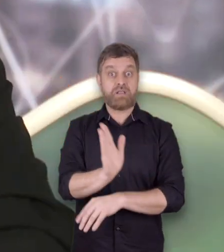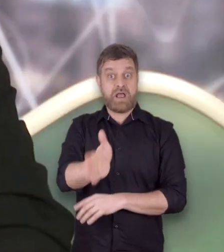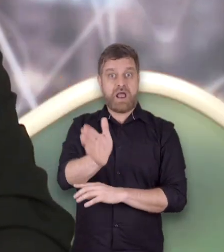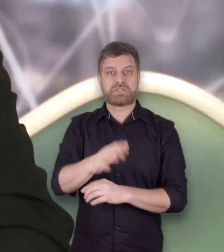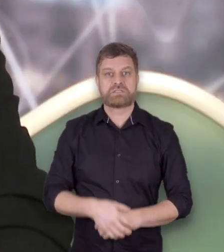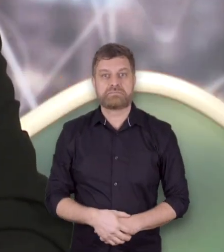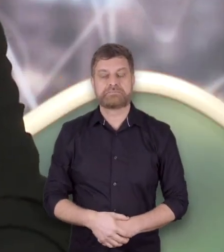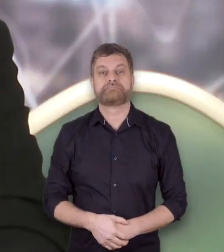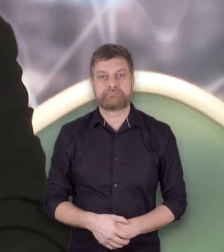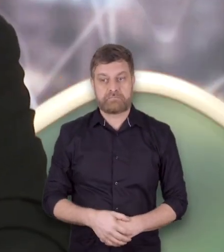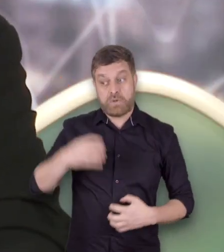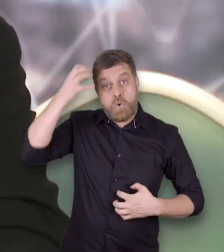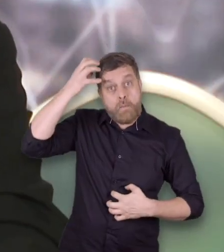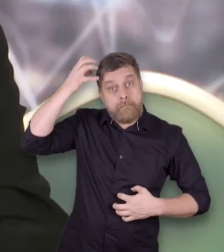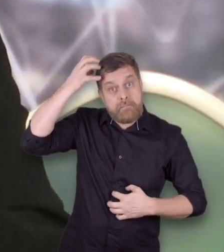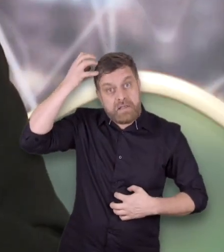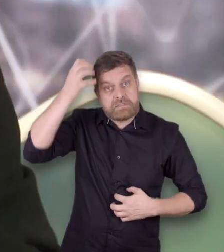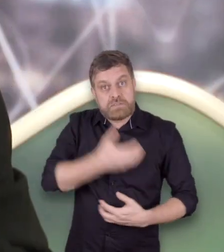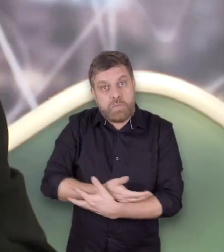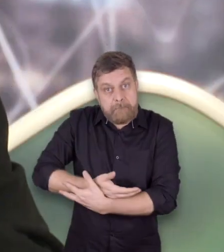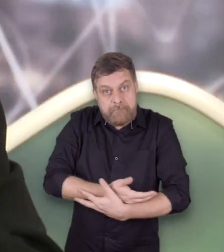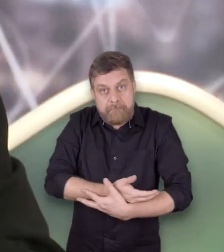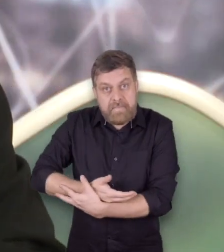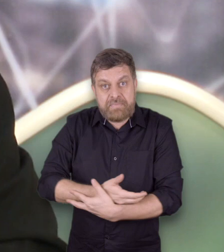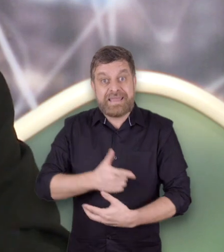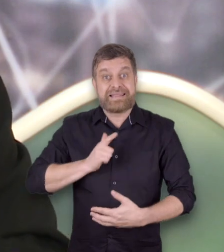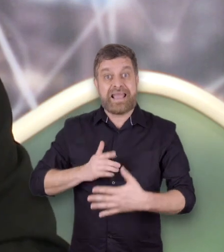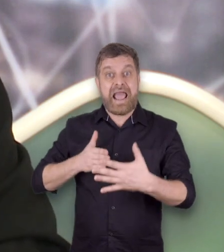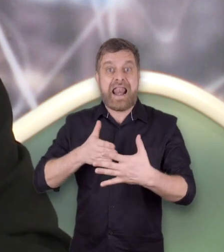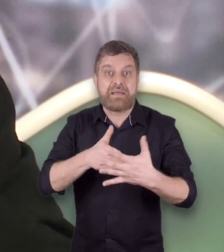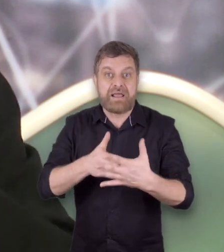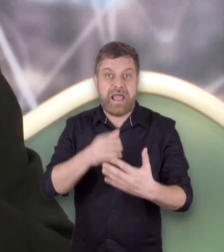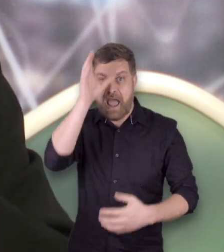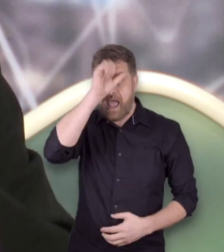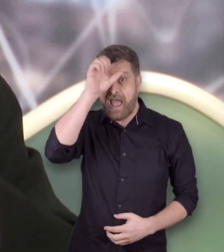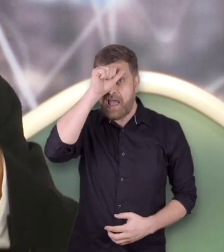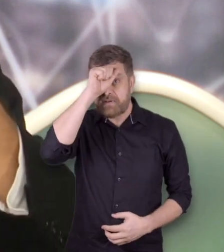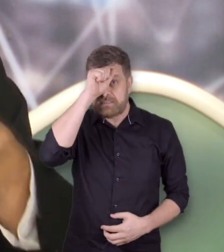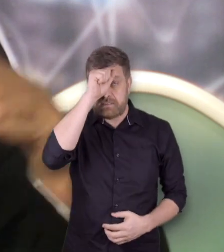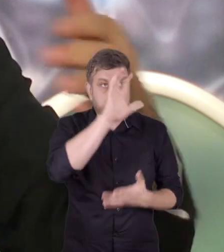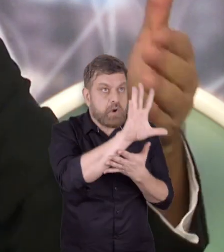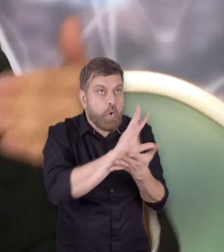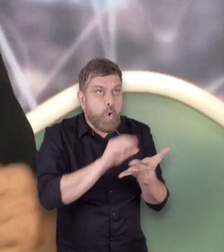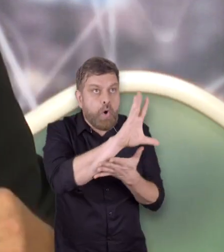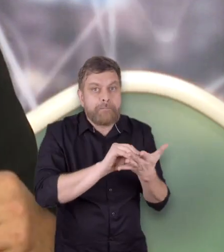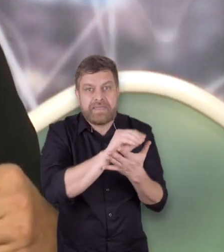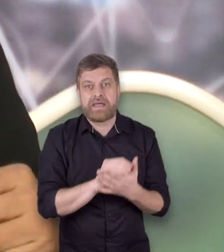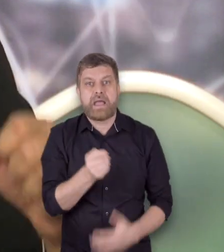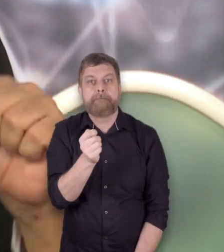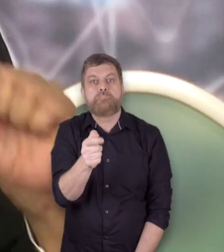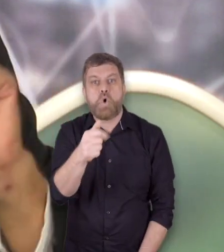isso. Agora, o bebezinho chimpanzé, ele tem uma capacidade limitada de aprender por